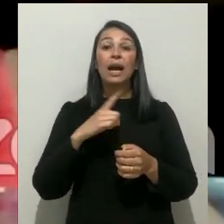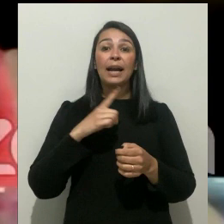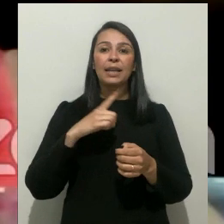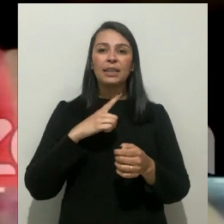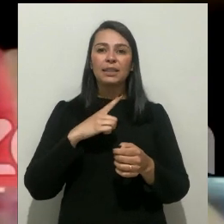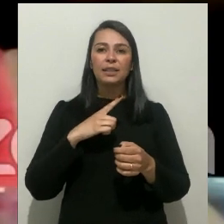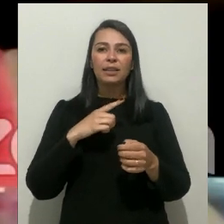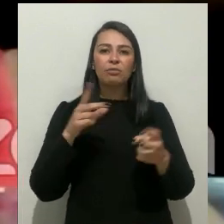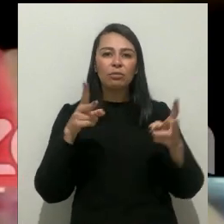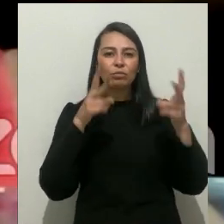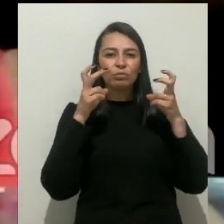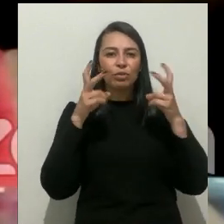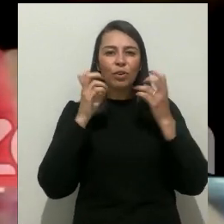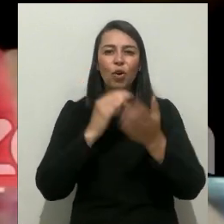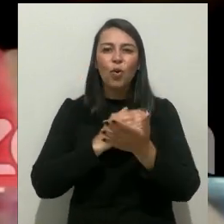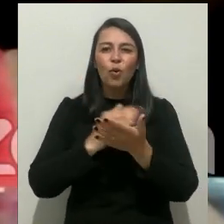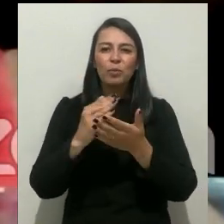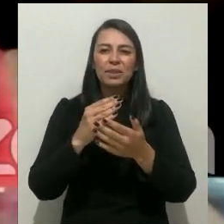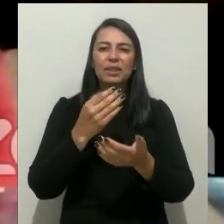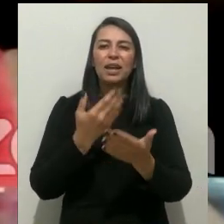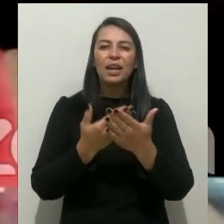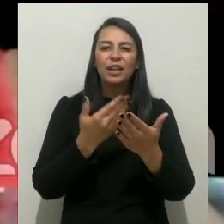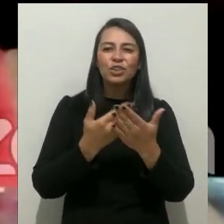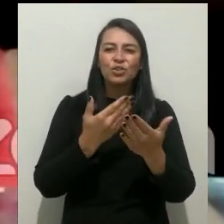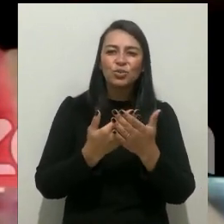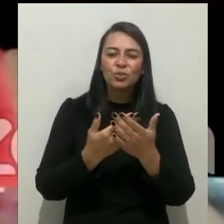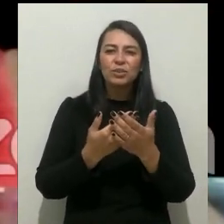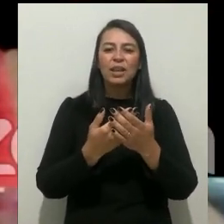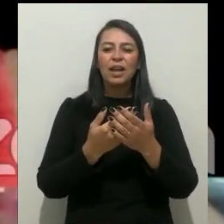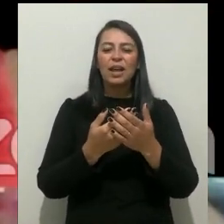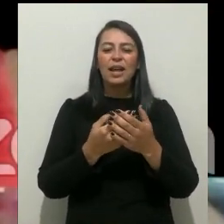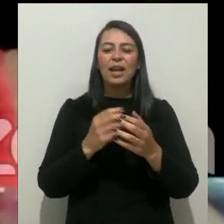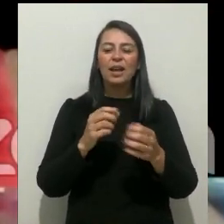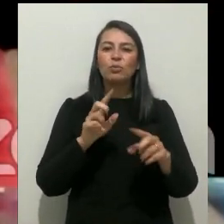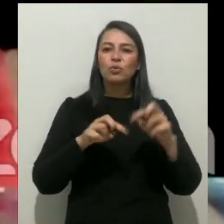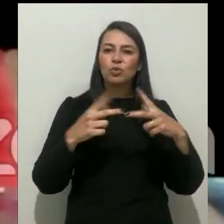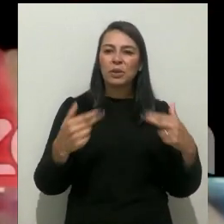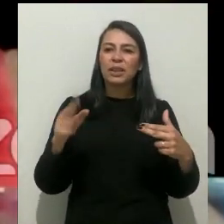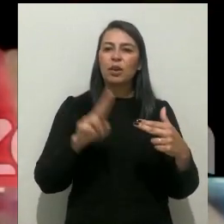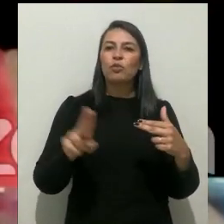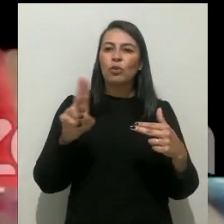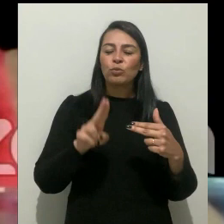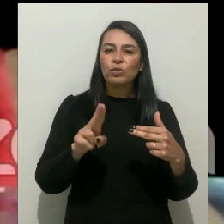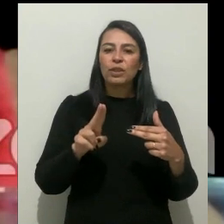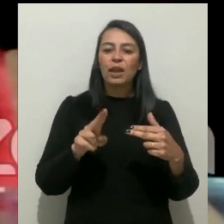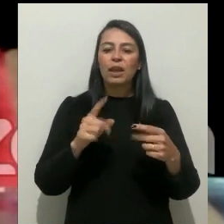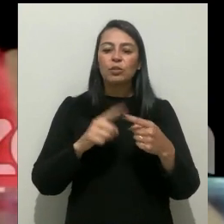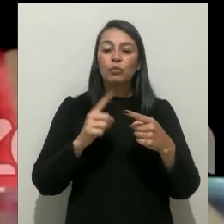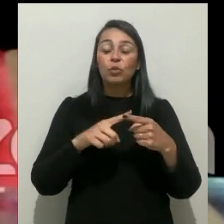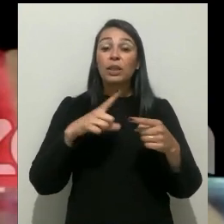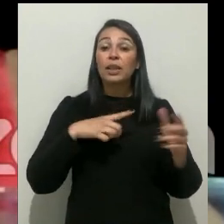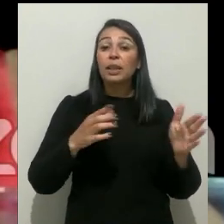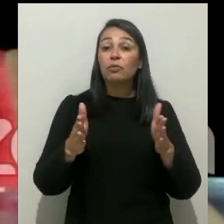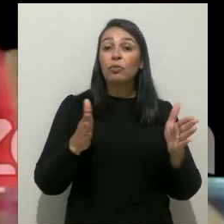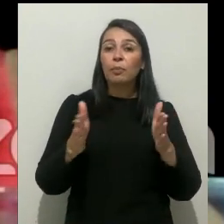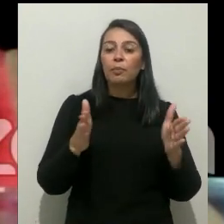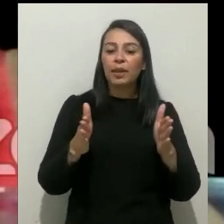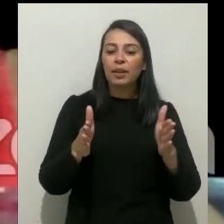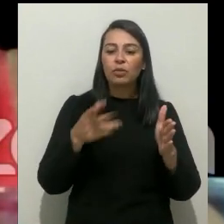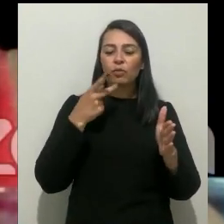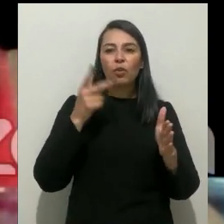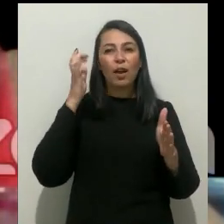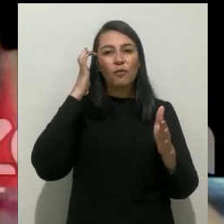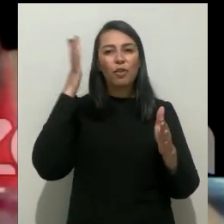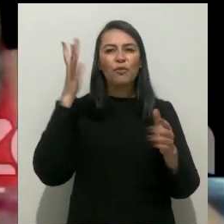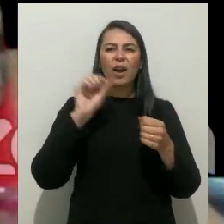uma perspicácia de começar a estudar o concreto armado, que surge naquele momento, porque houve um período que se disse, não, foi